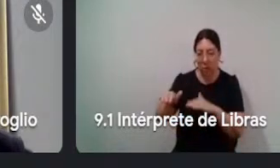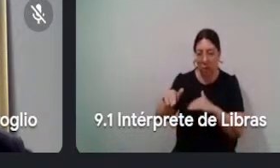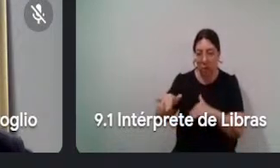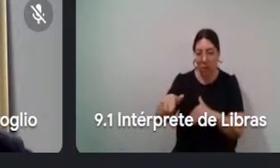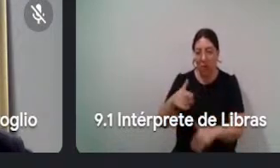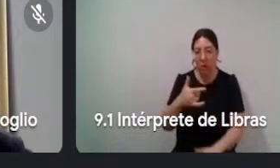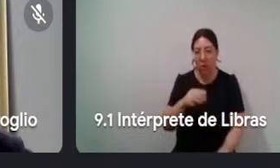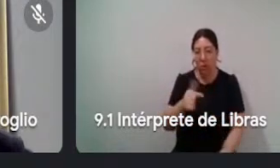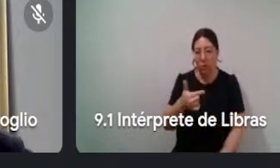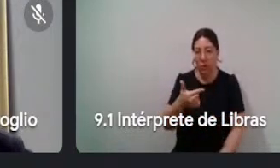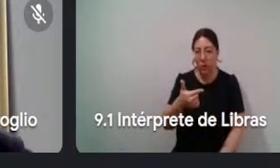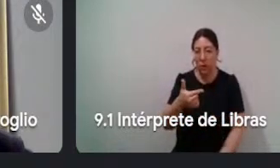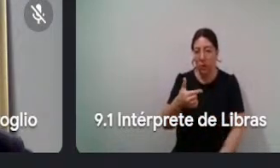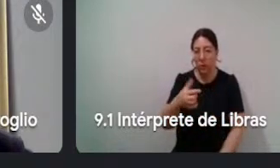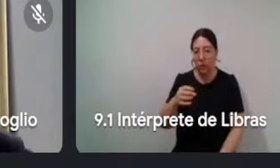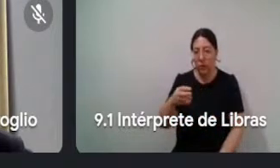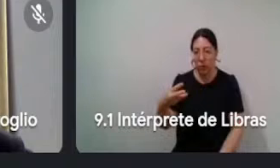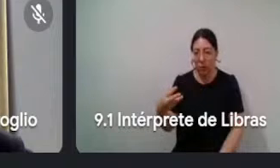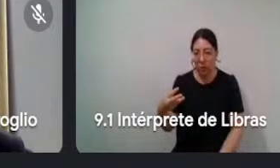Maísa, termina o mandado